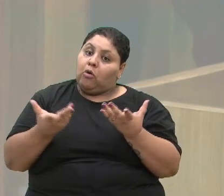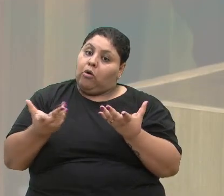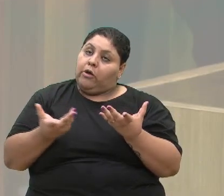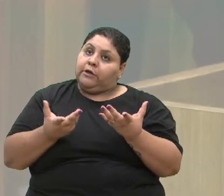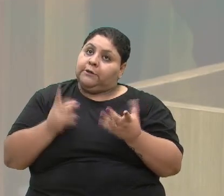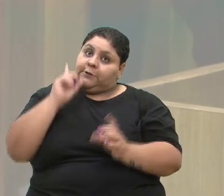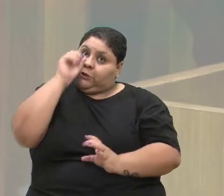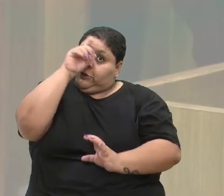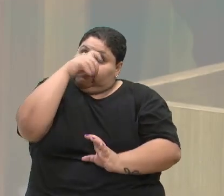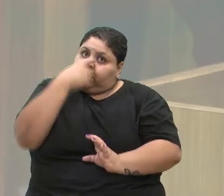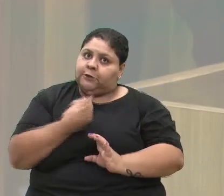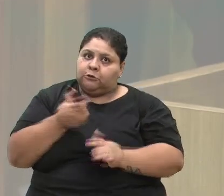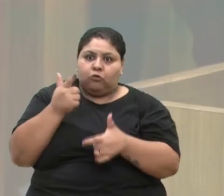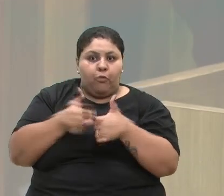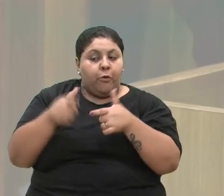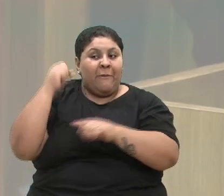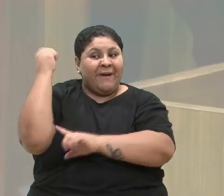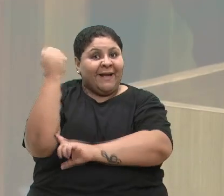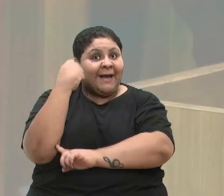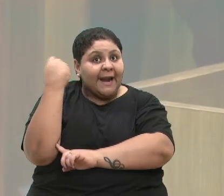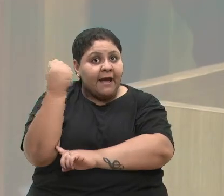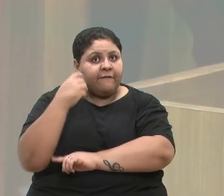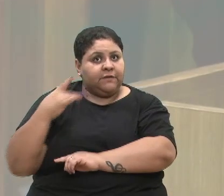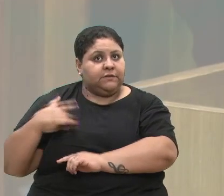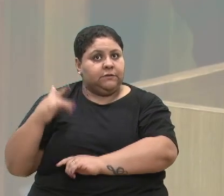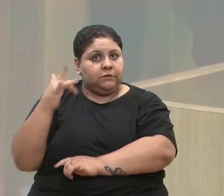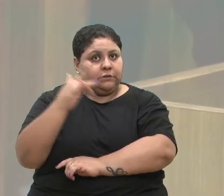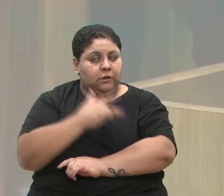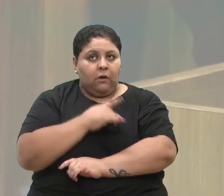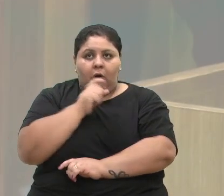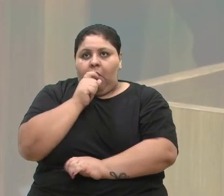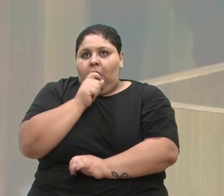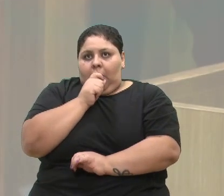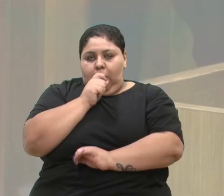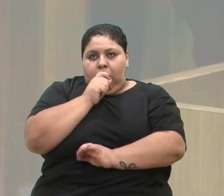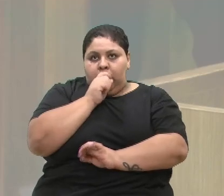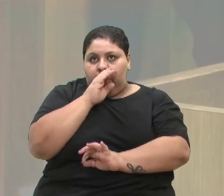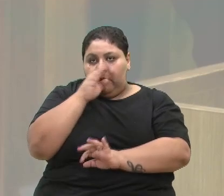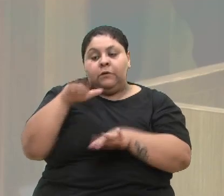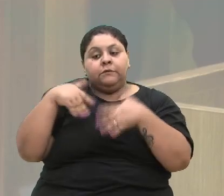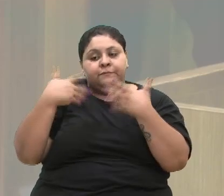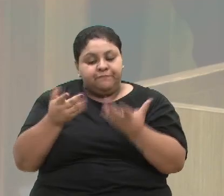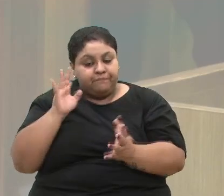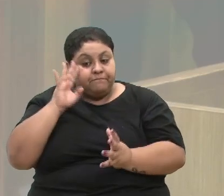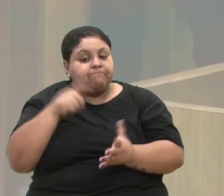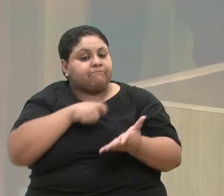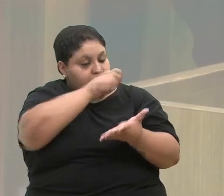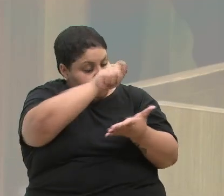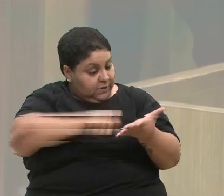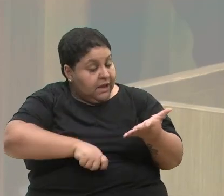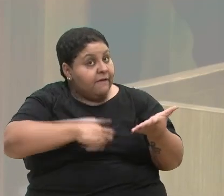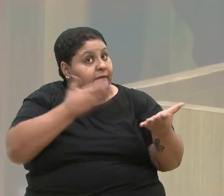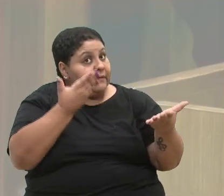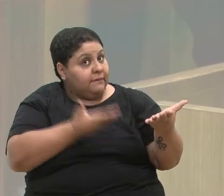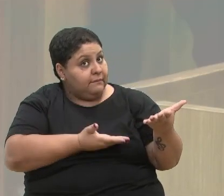estágio, que não tem mais o que fazer, daí vai para a UPA. Quando isso acontecer, escrevam o que eu estou dizendo.